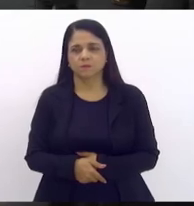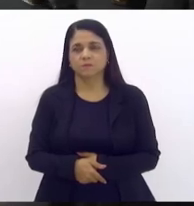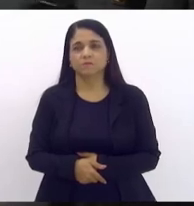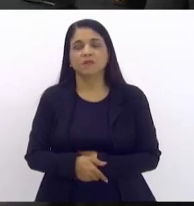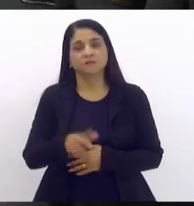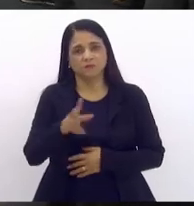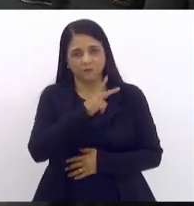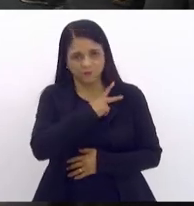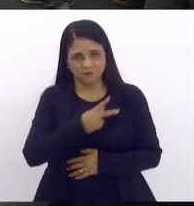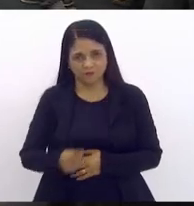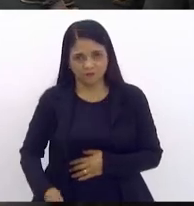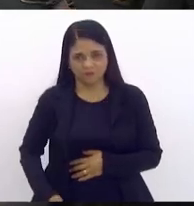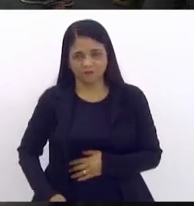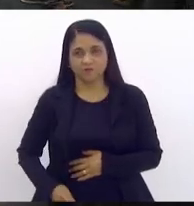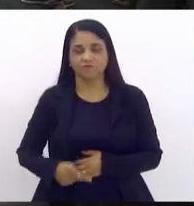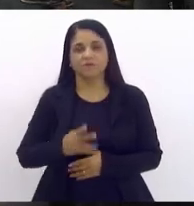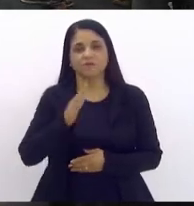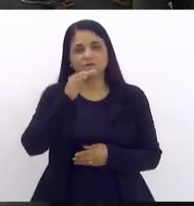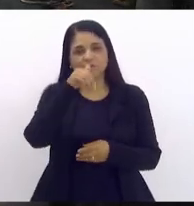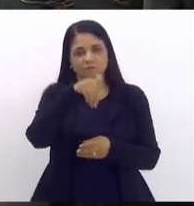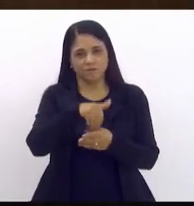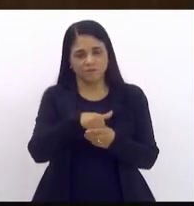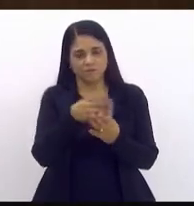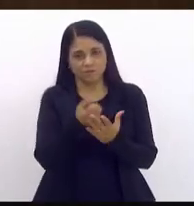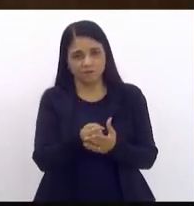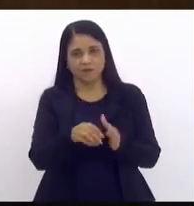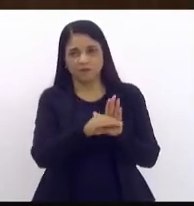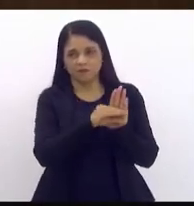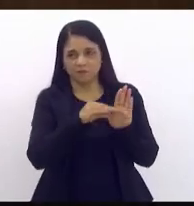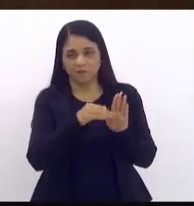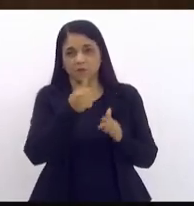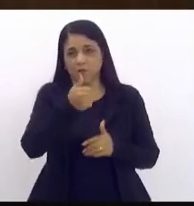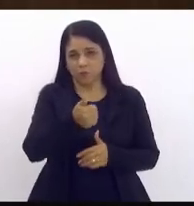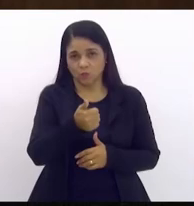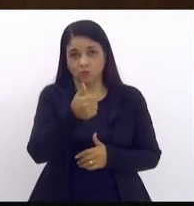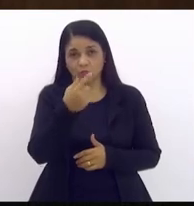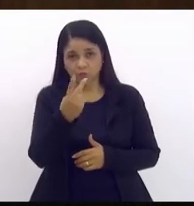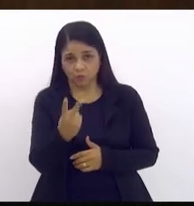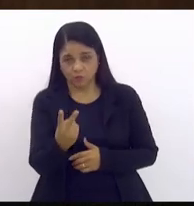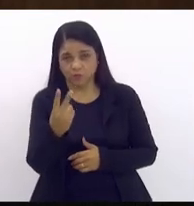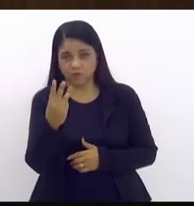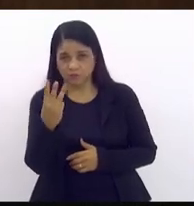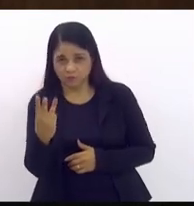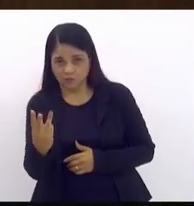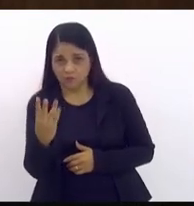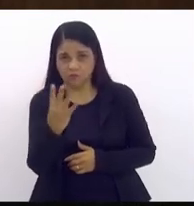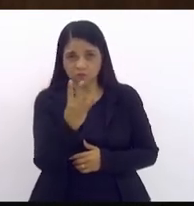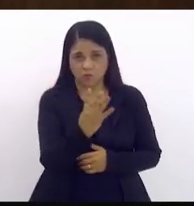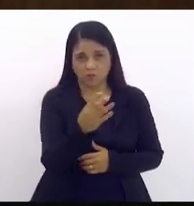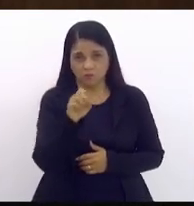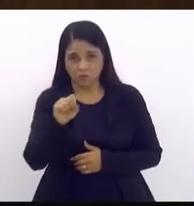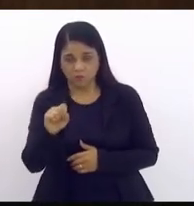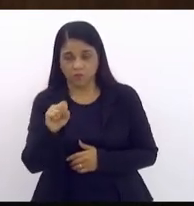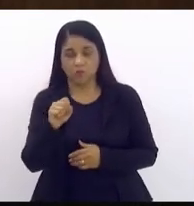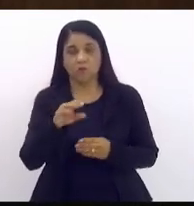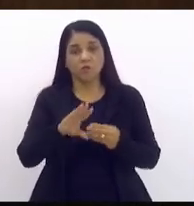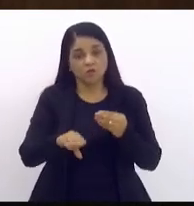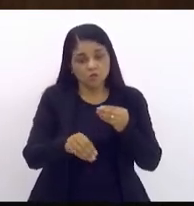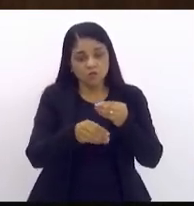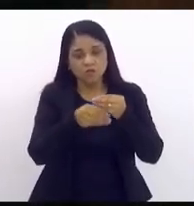Senhora Presidente, favorável às emendas número 1, 2, 3, 4 e 8, favorável com